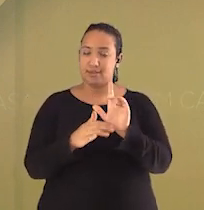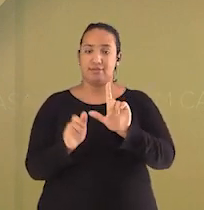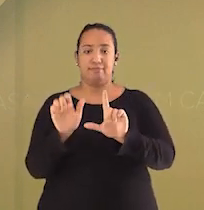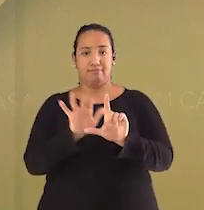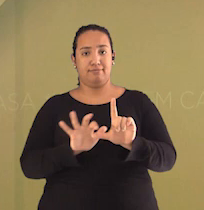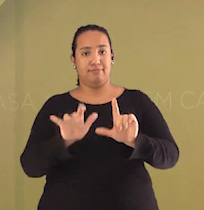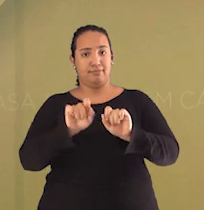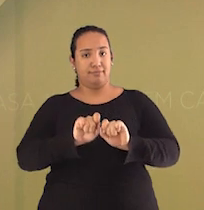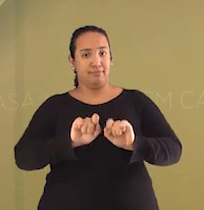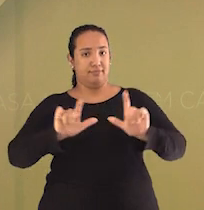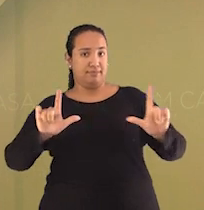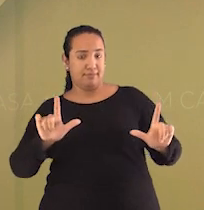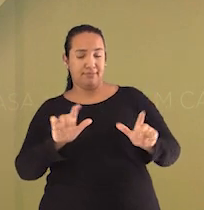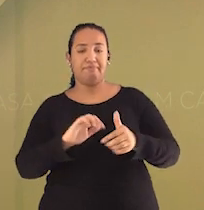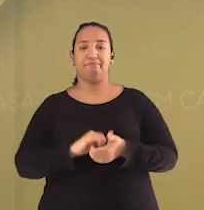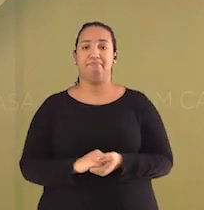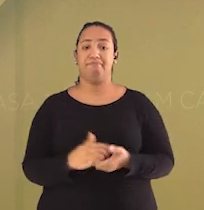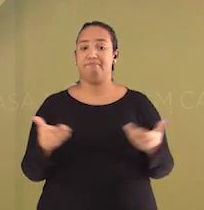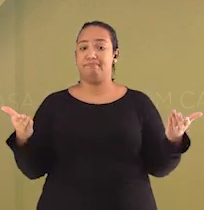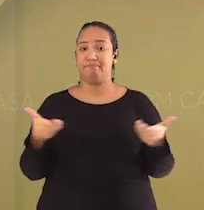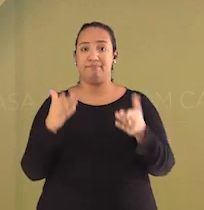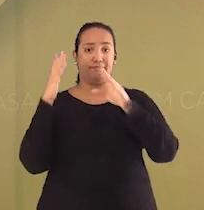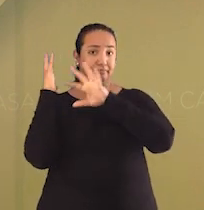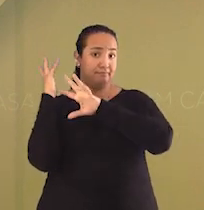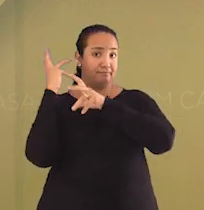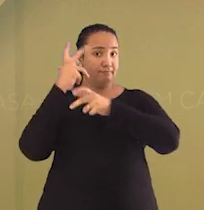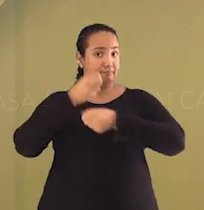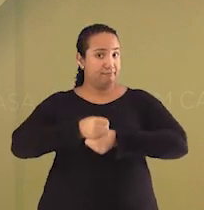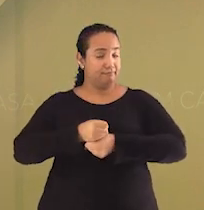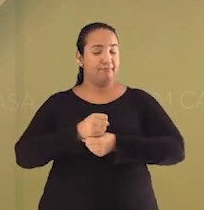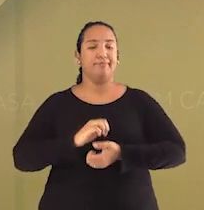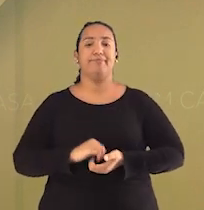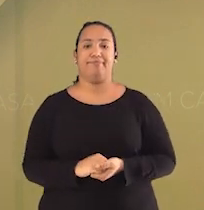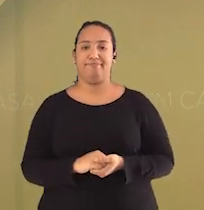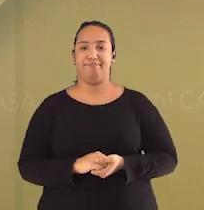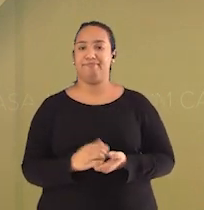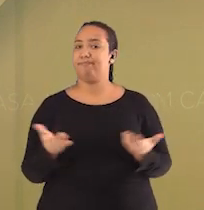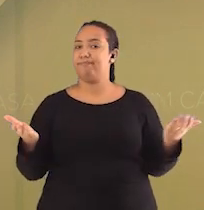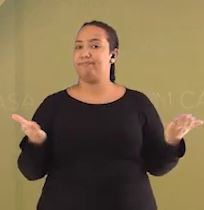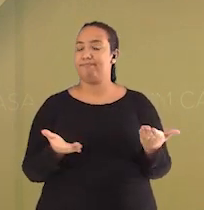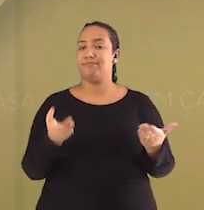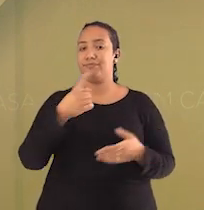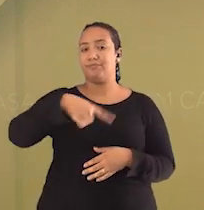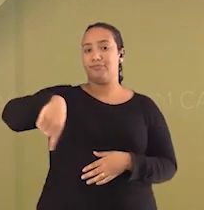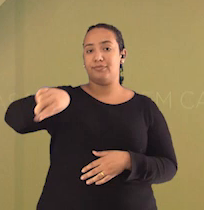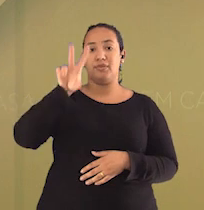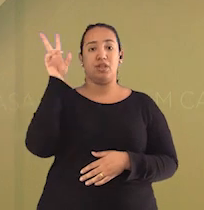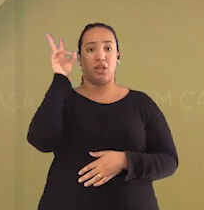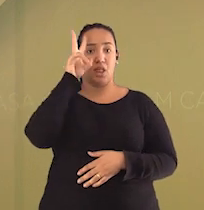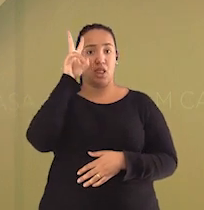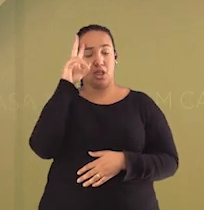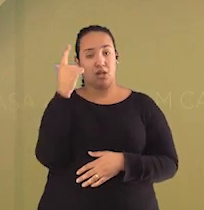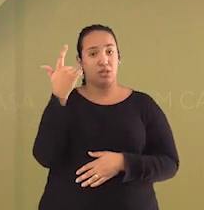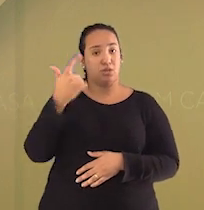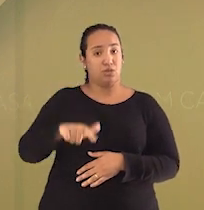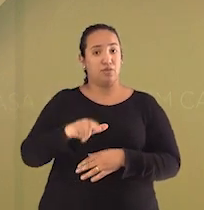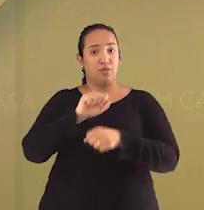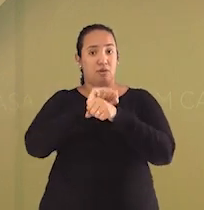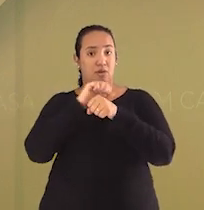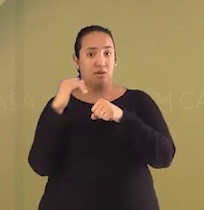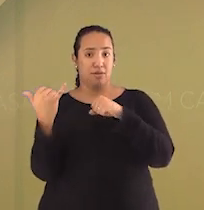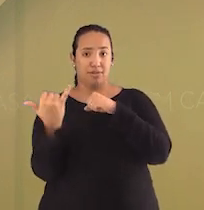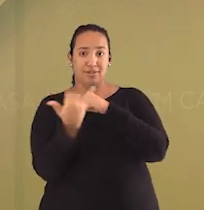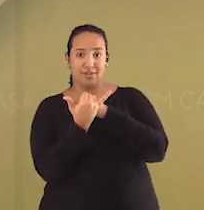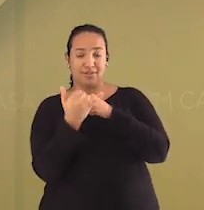tela. Vamos recapitular? Hoje, relembramos o que são adjetivos, aquelas palavras que servem